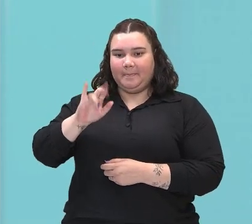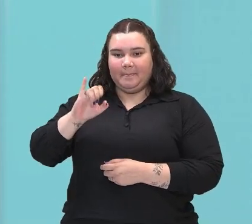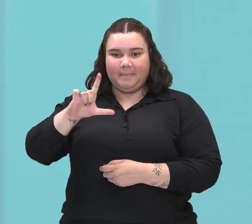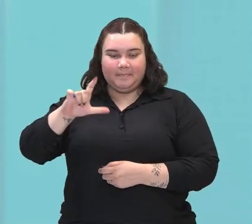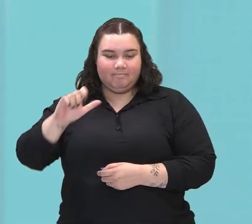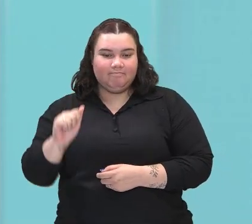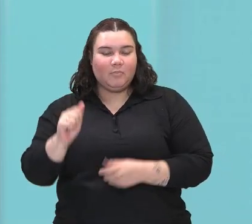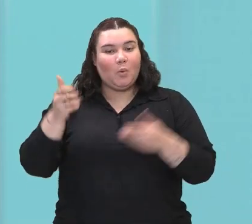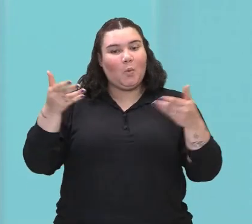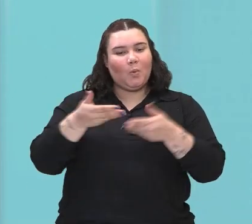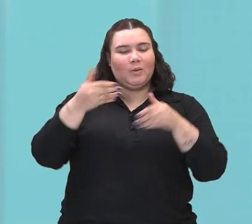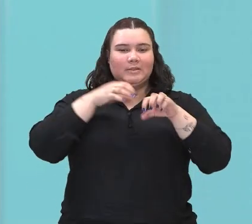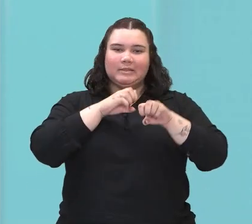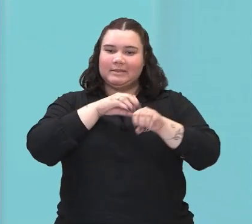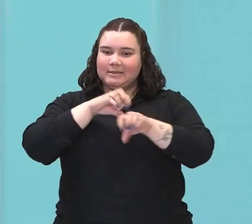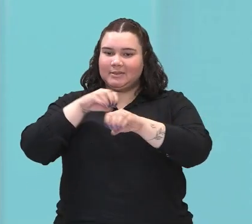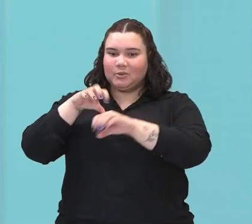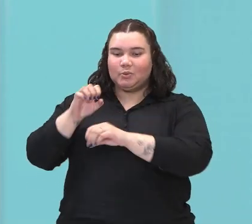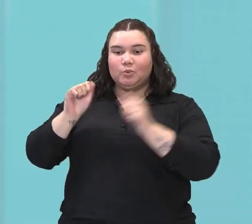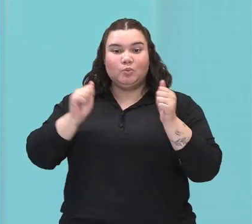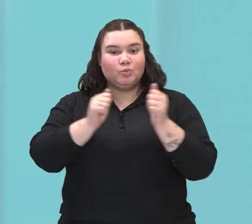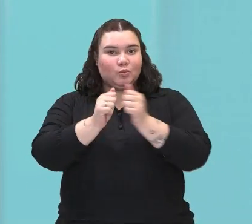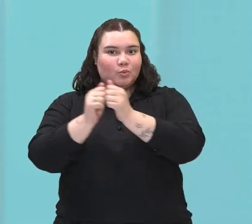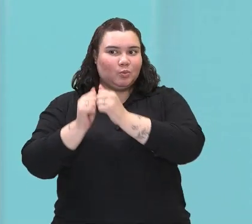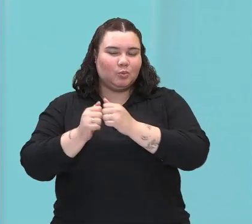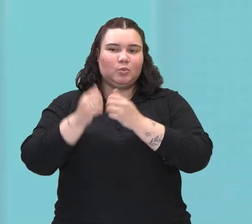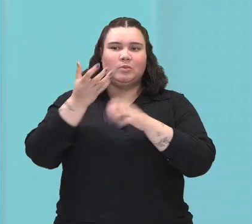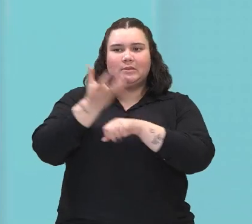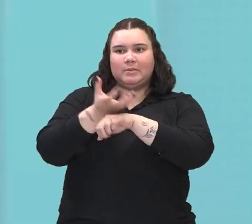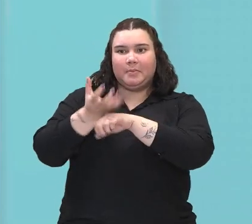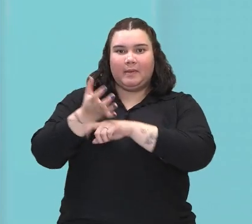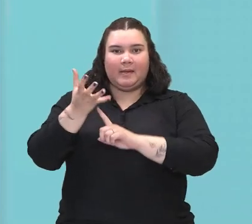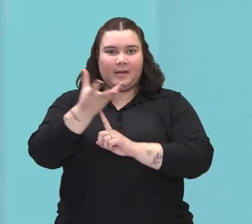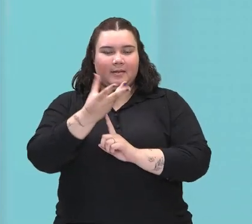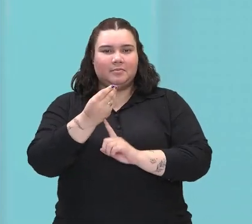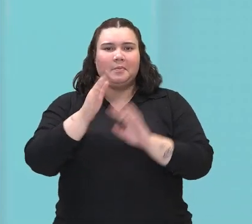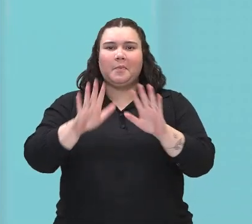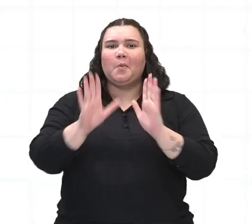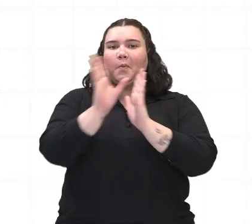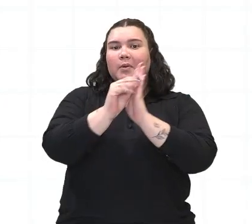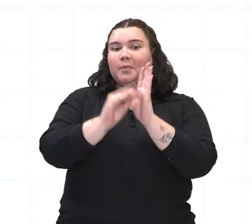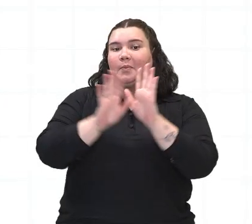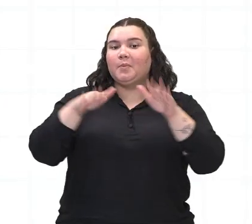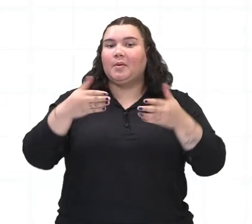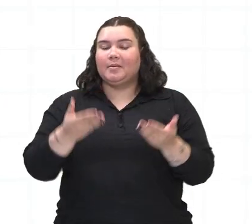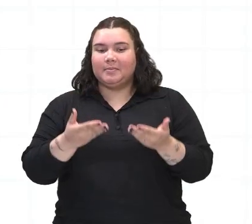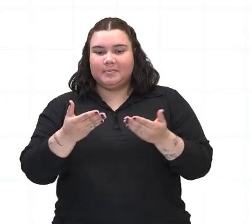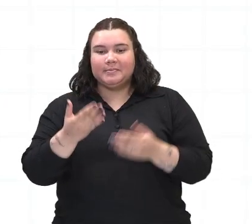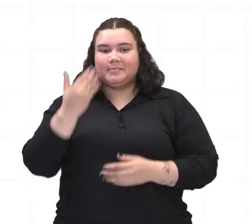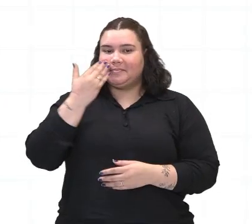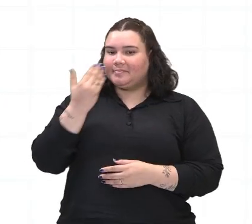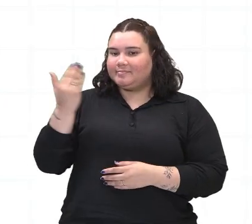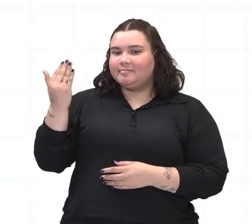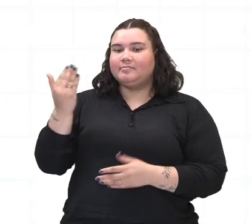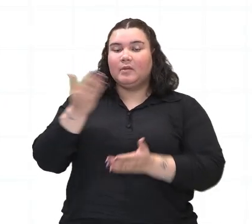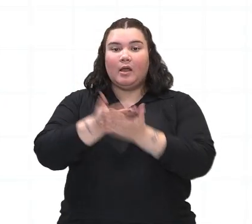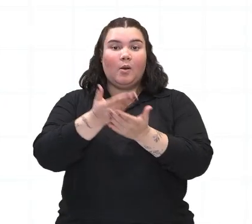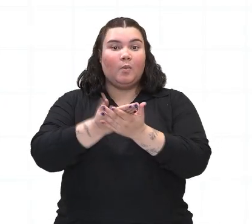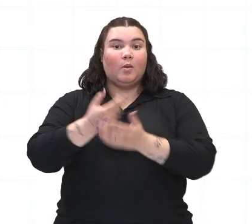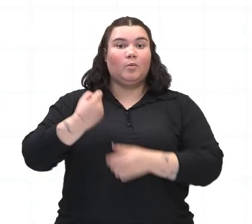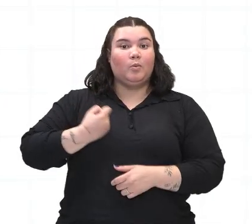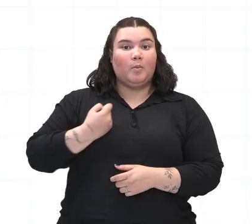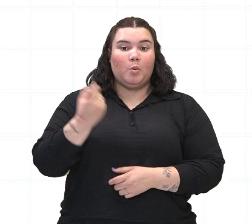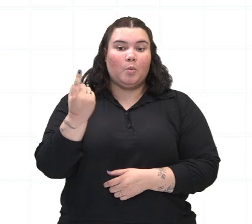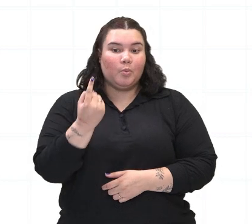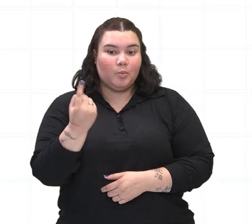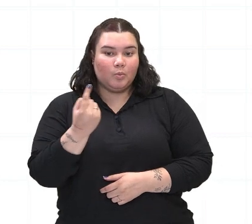estarei acompanhando vocês nesta jornada pelo mundo das Artes vamos ver o conteúdo da nossa aula Esta é a nossa aula de número um